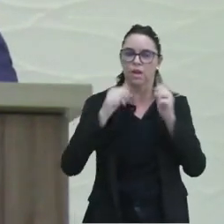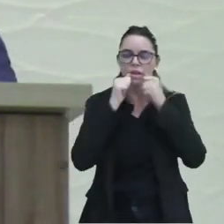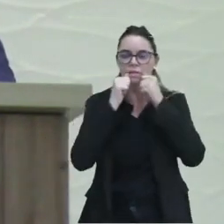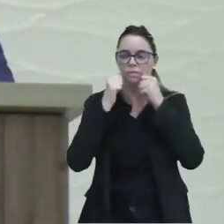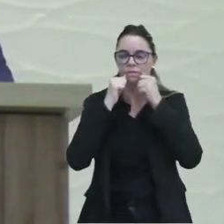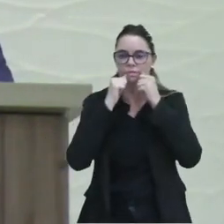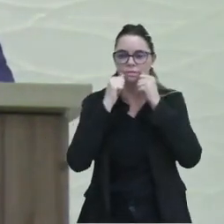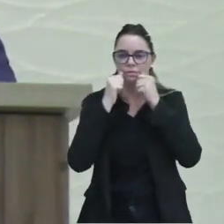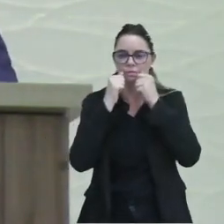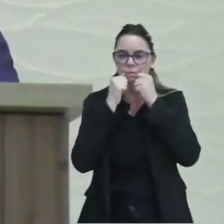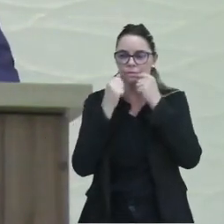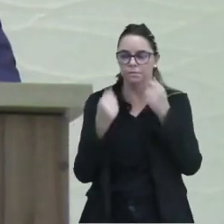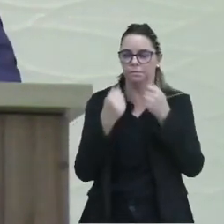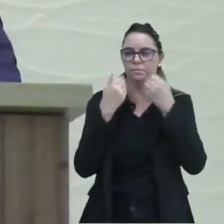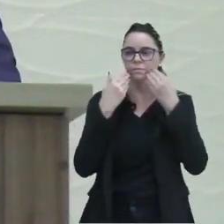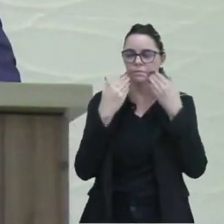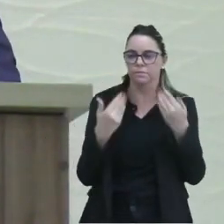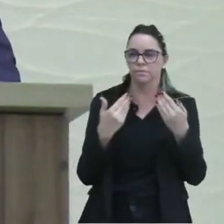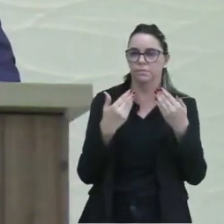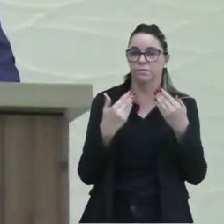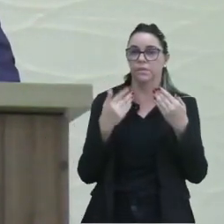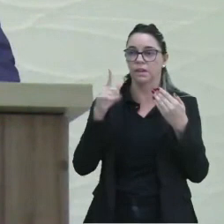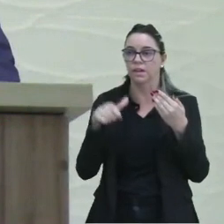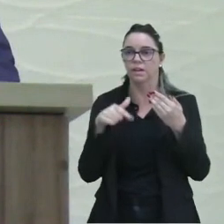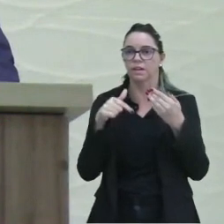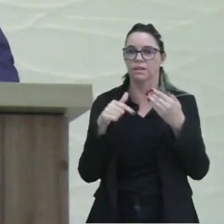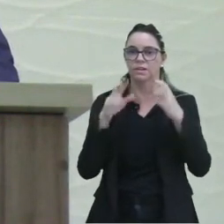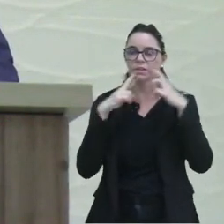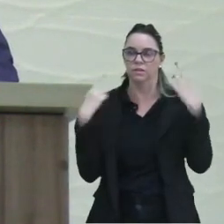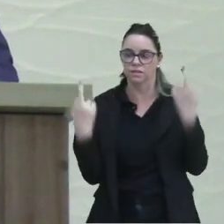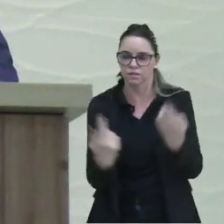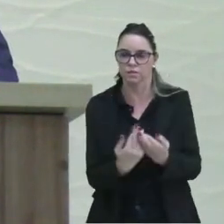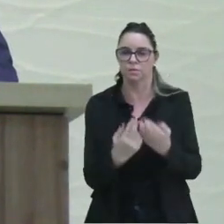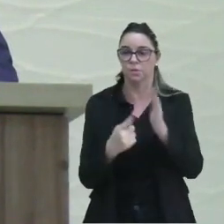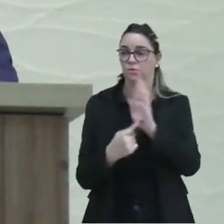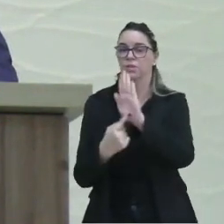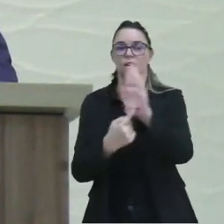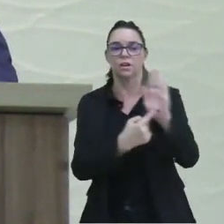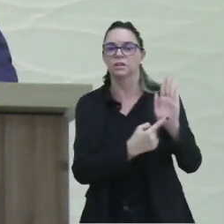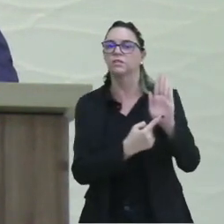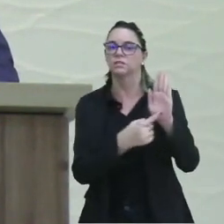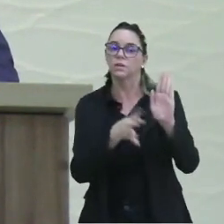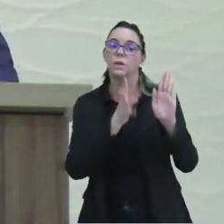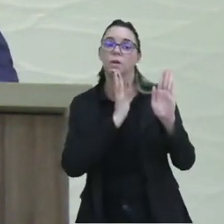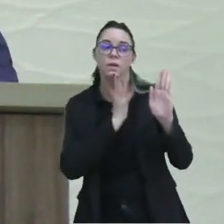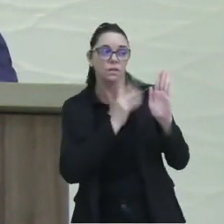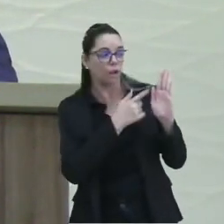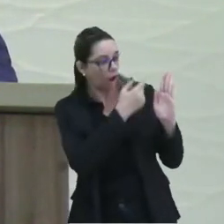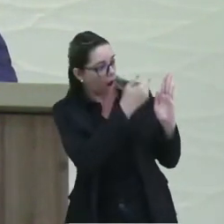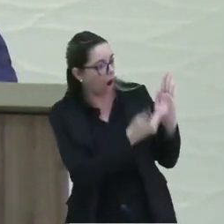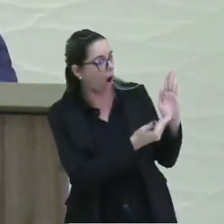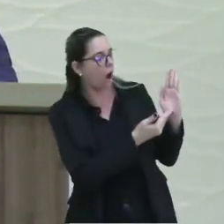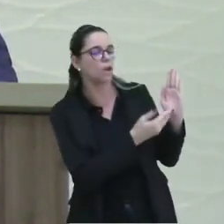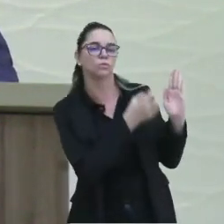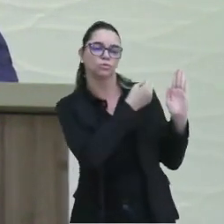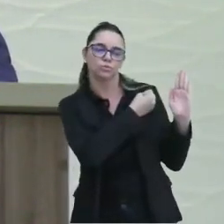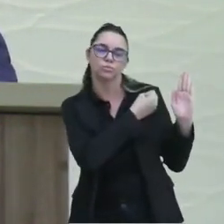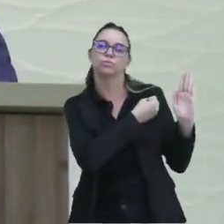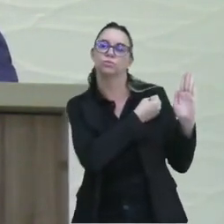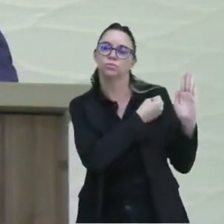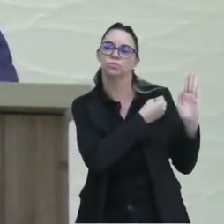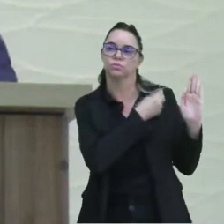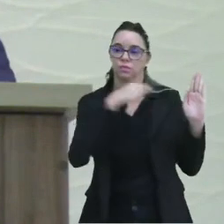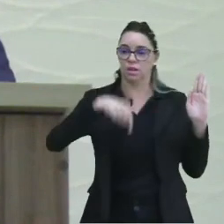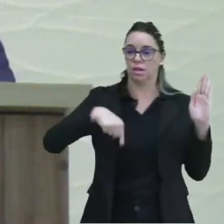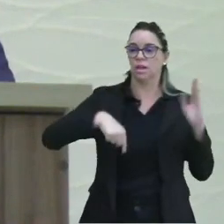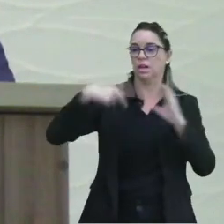vai ser apresentado nessa assembleia para que eles possam conhecer os números que eles estão solicitando. E aqui na Câmara